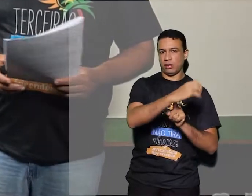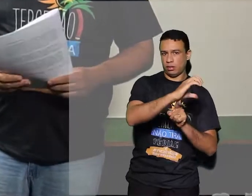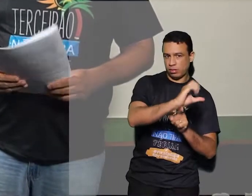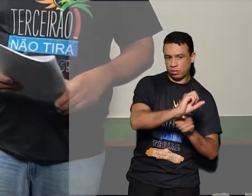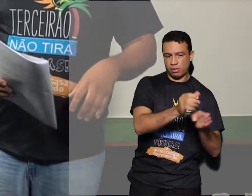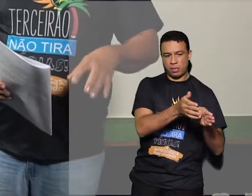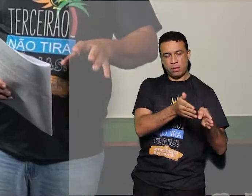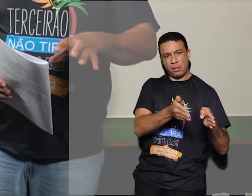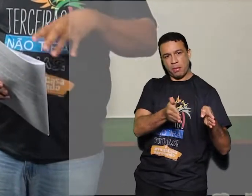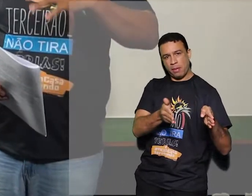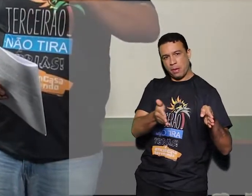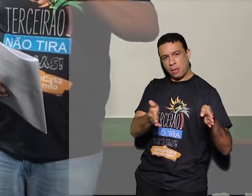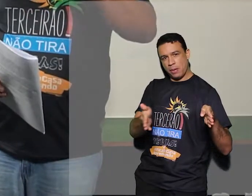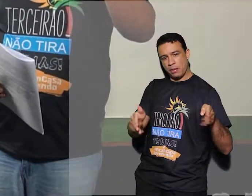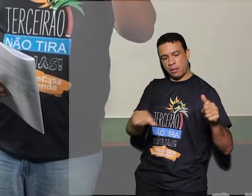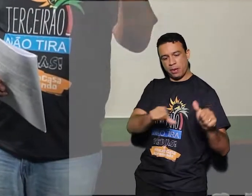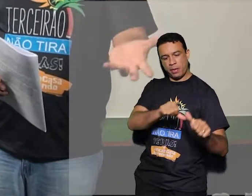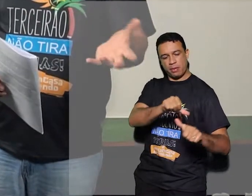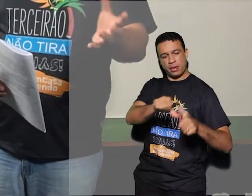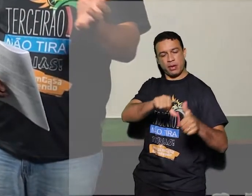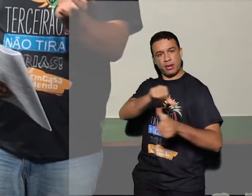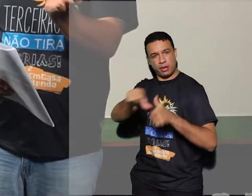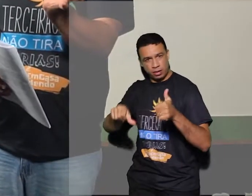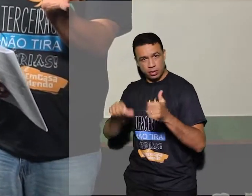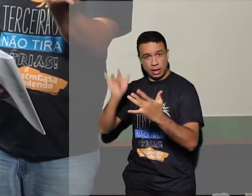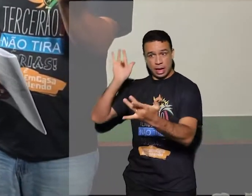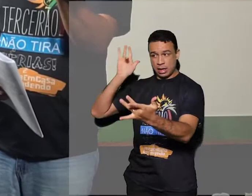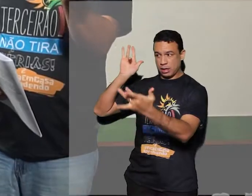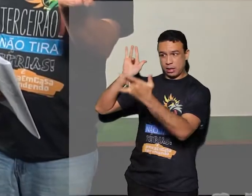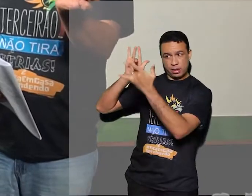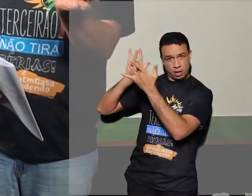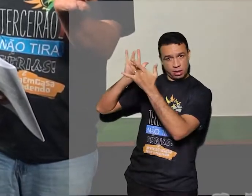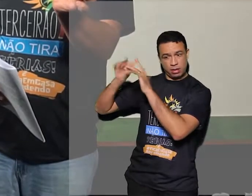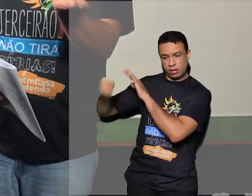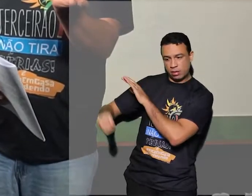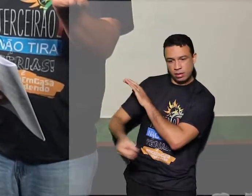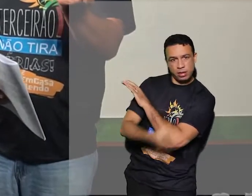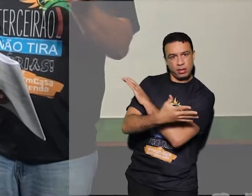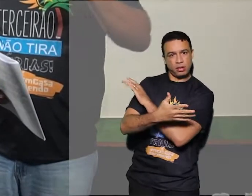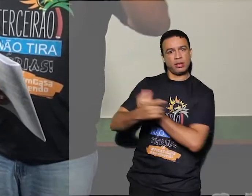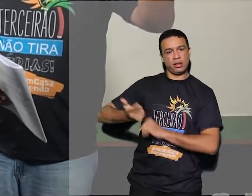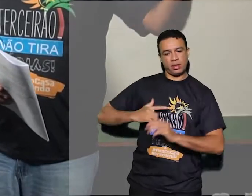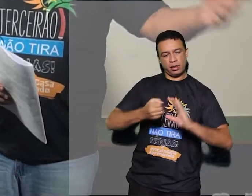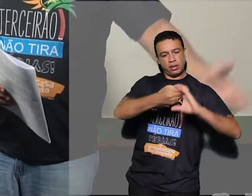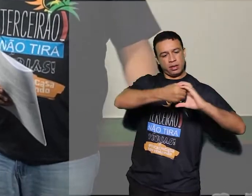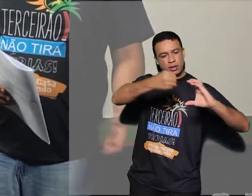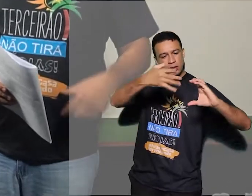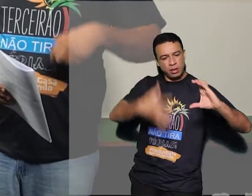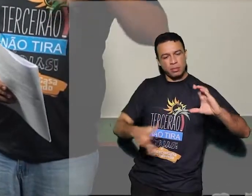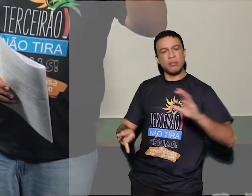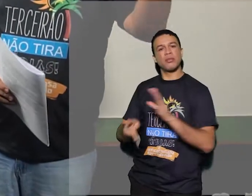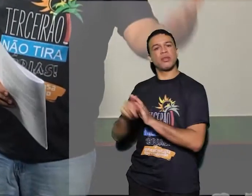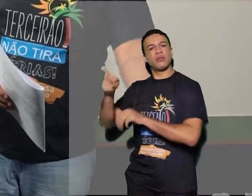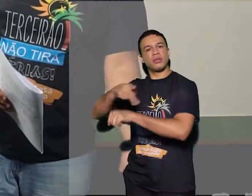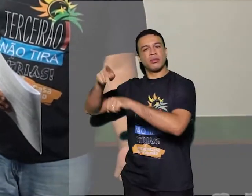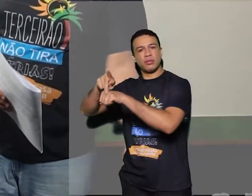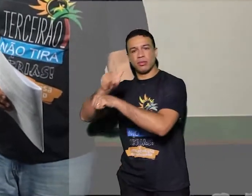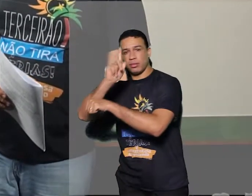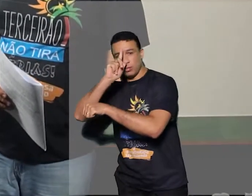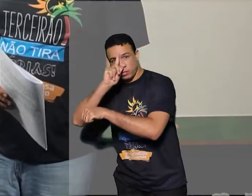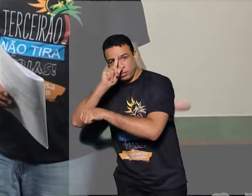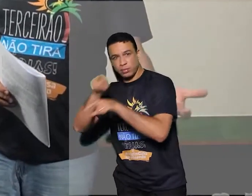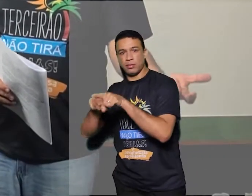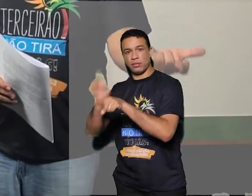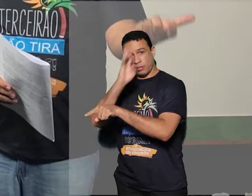desde o início da formação acadêmica do neoclassicismo, que trabalha aquelas características que vêm da Grécia e de Roma, que passam